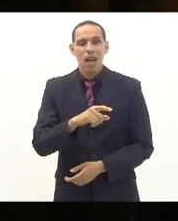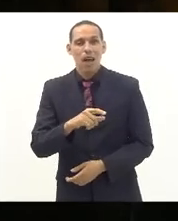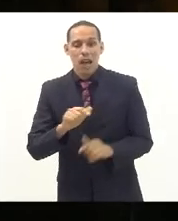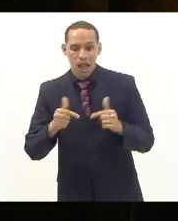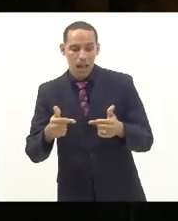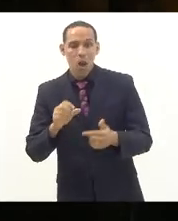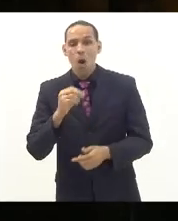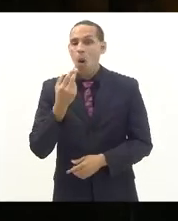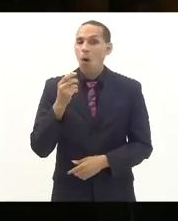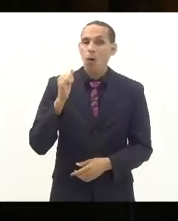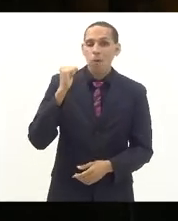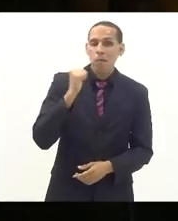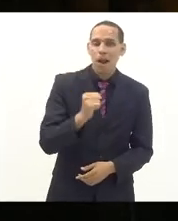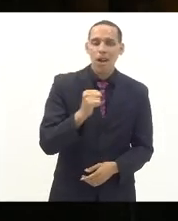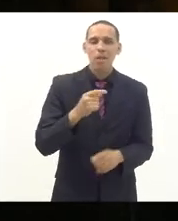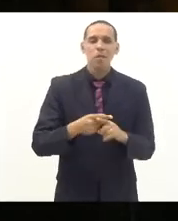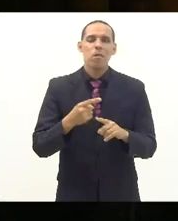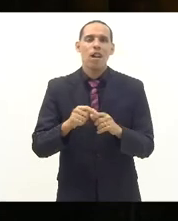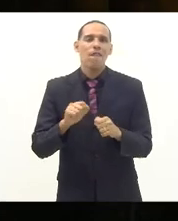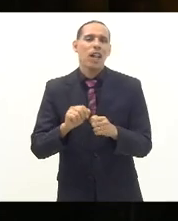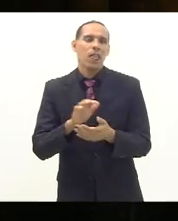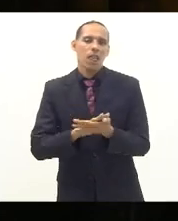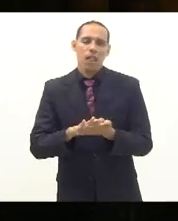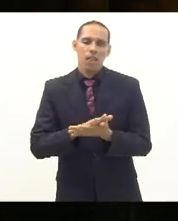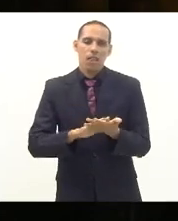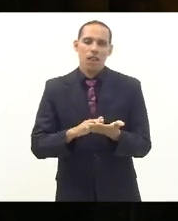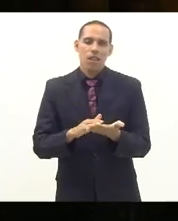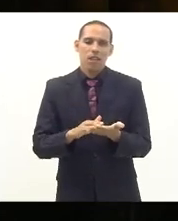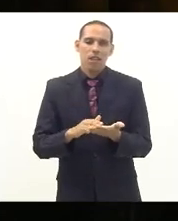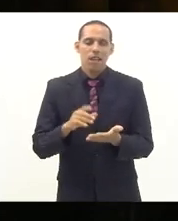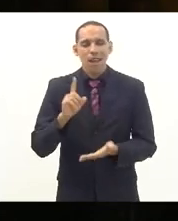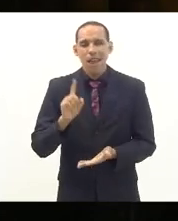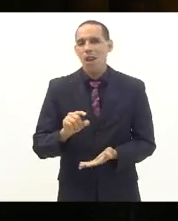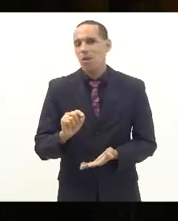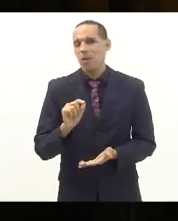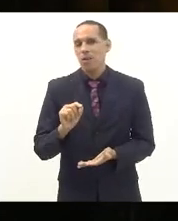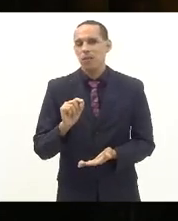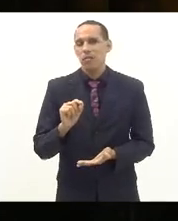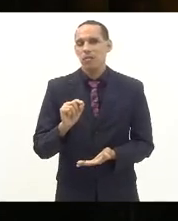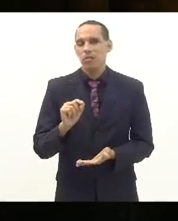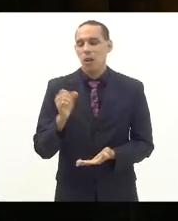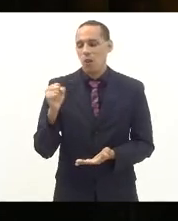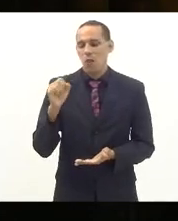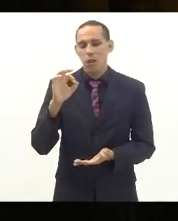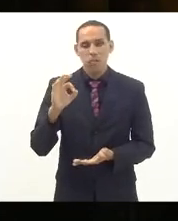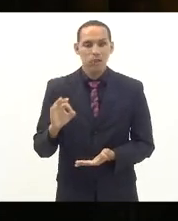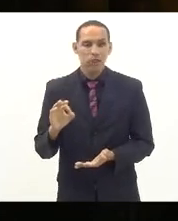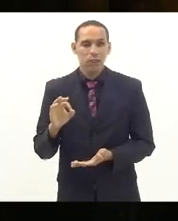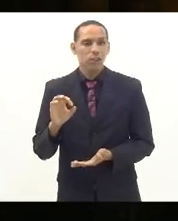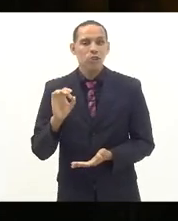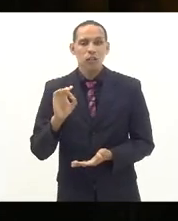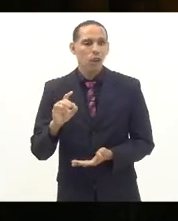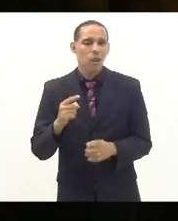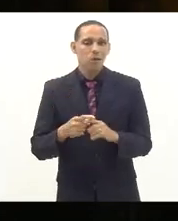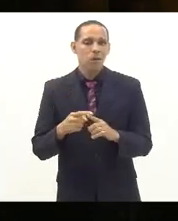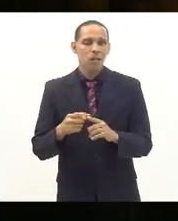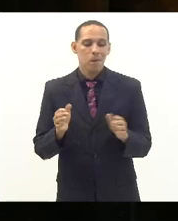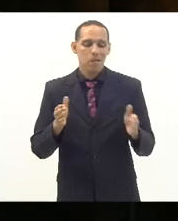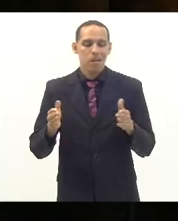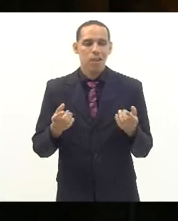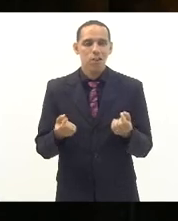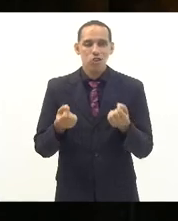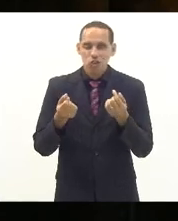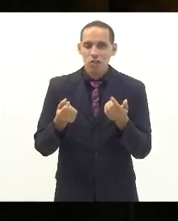e omissão é ter executado apenas oito por cento daquilo que tinha sido